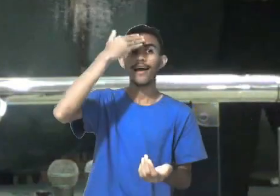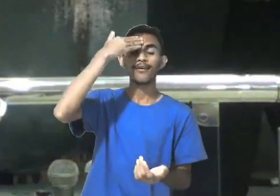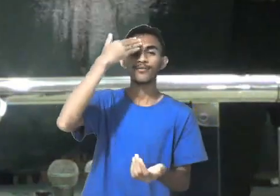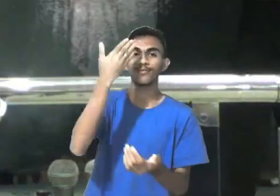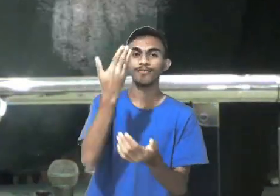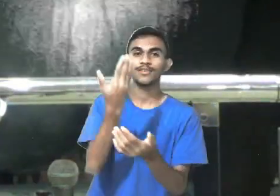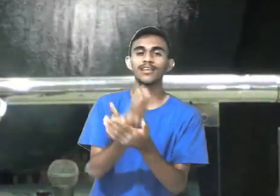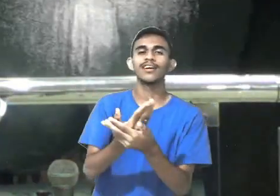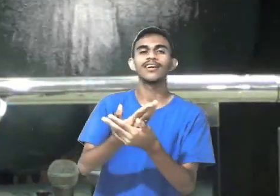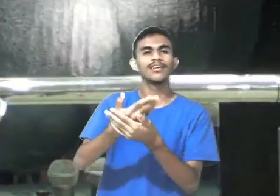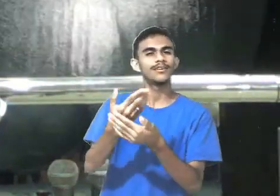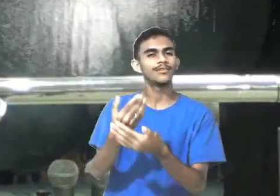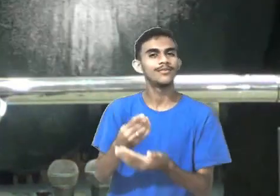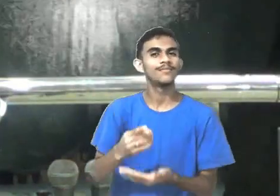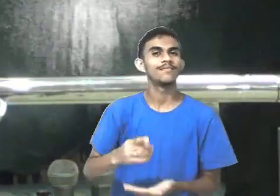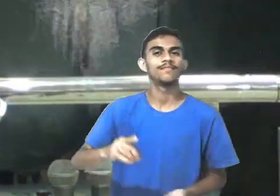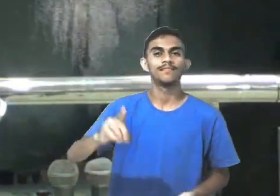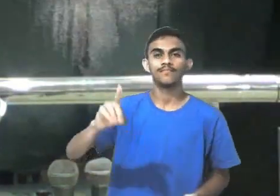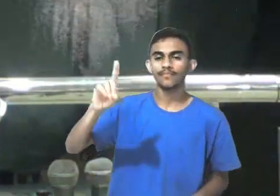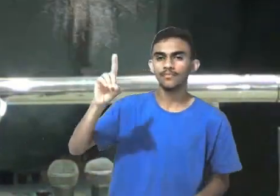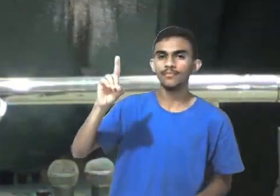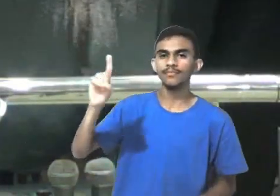recebes, confiando